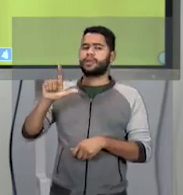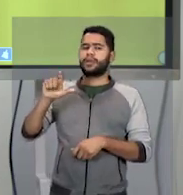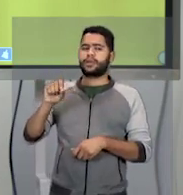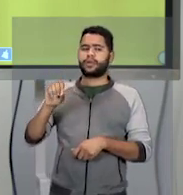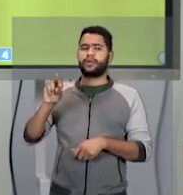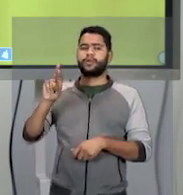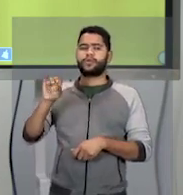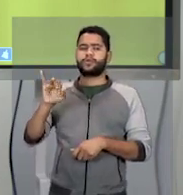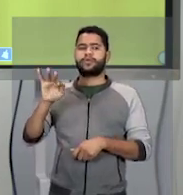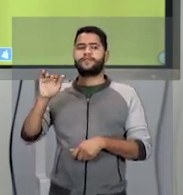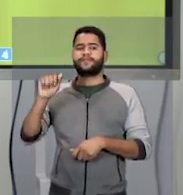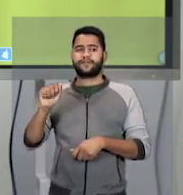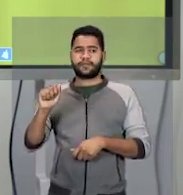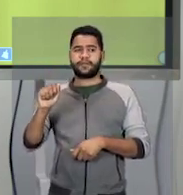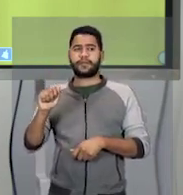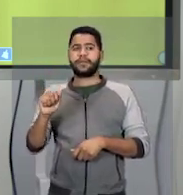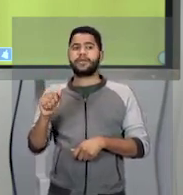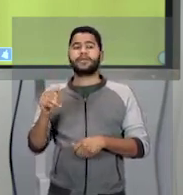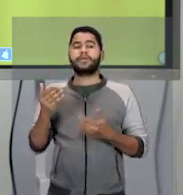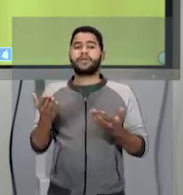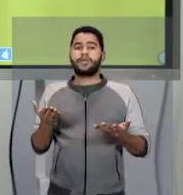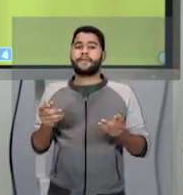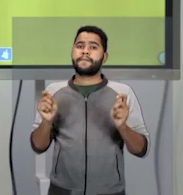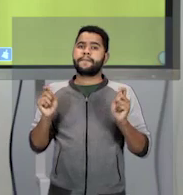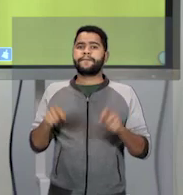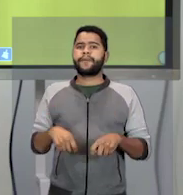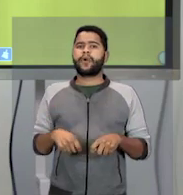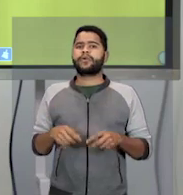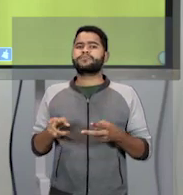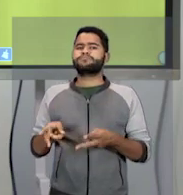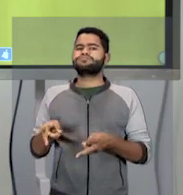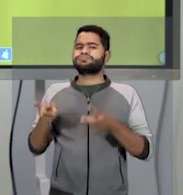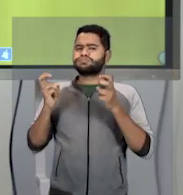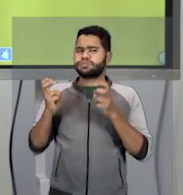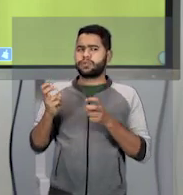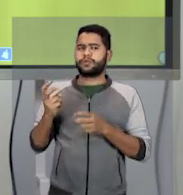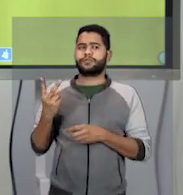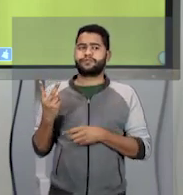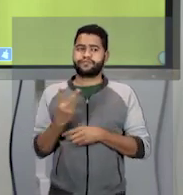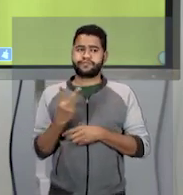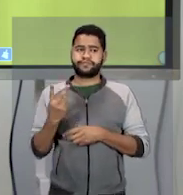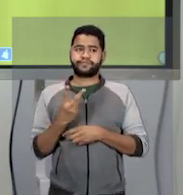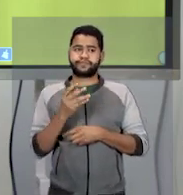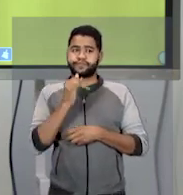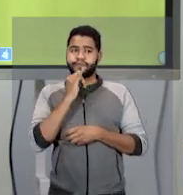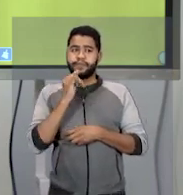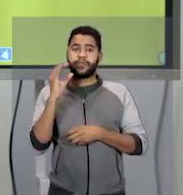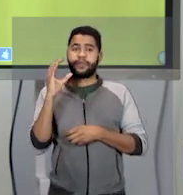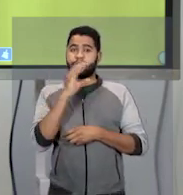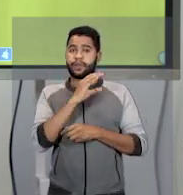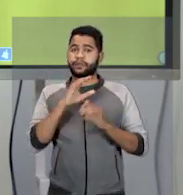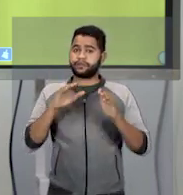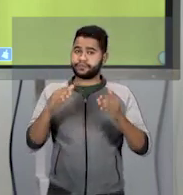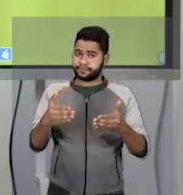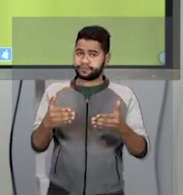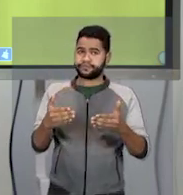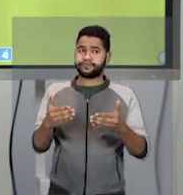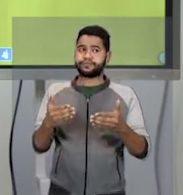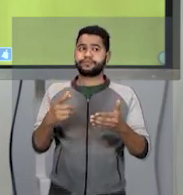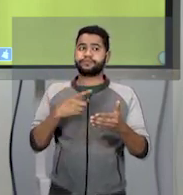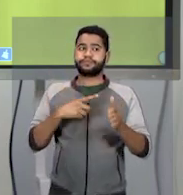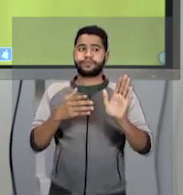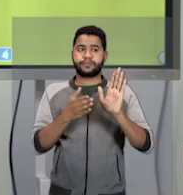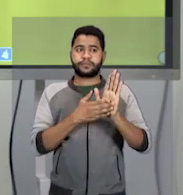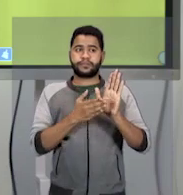calorífica? A capacidade calorífica, ela pode ser vista de 2 maneiras distintas. Como calor específico, quando a gente